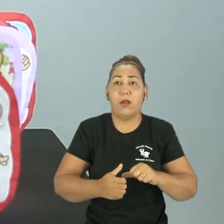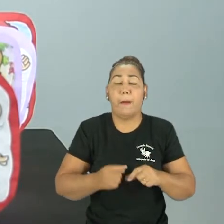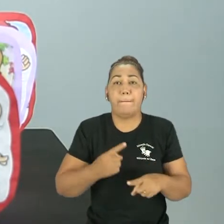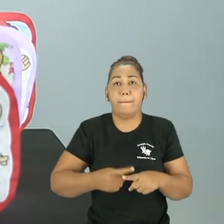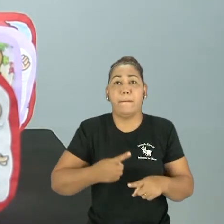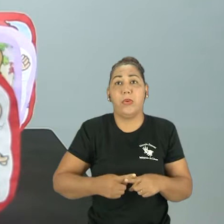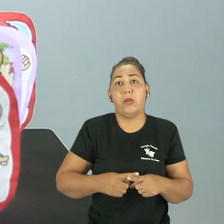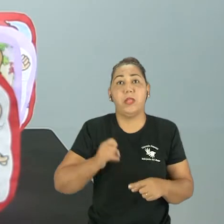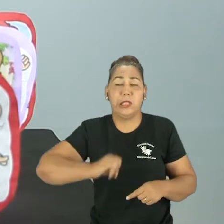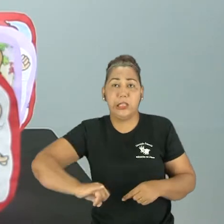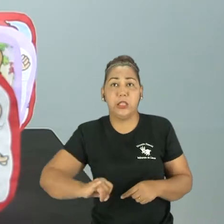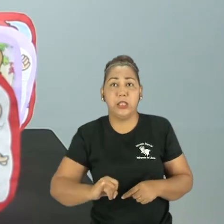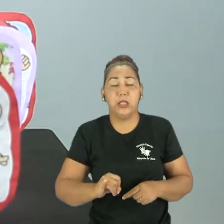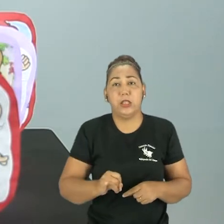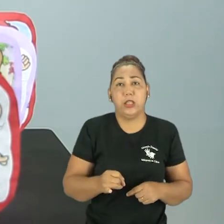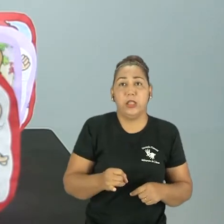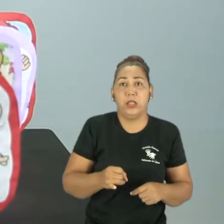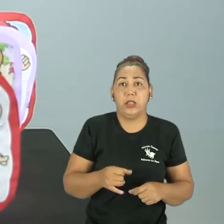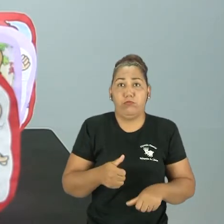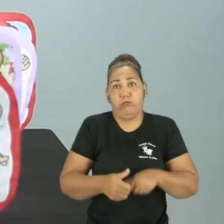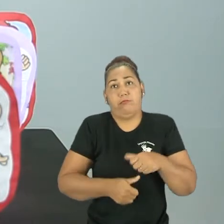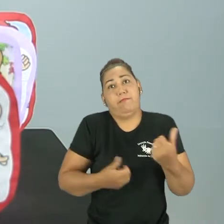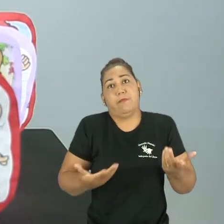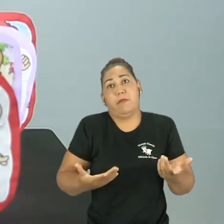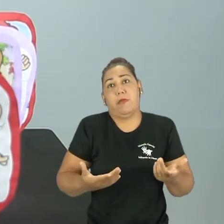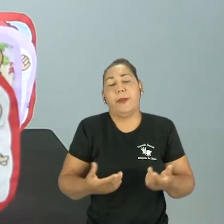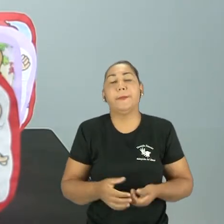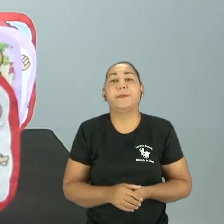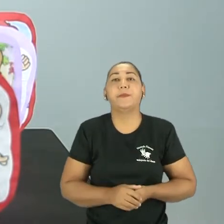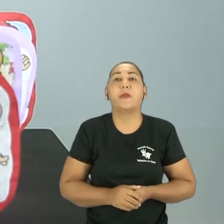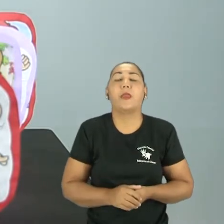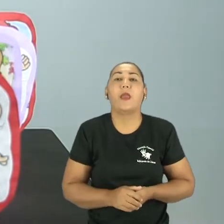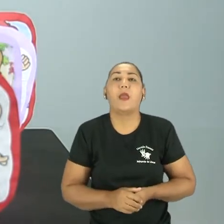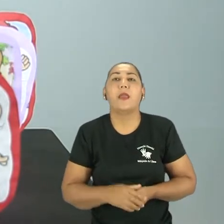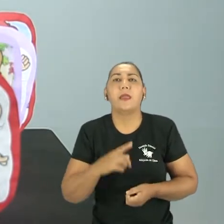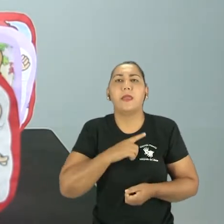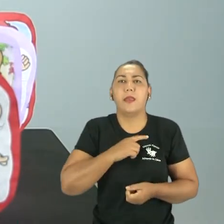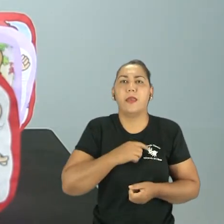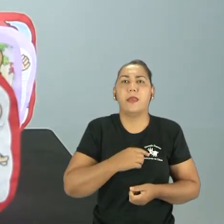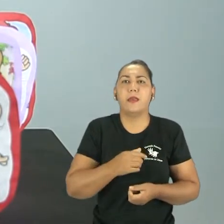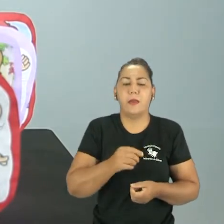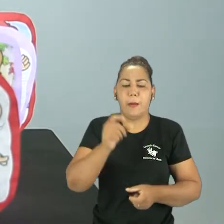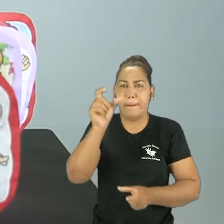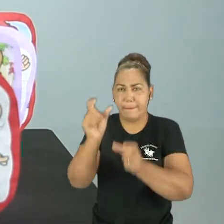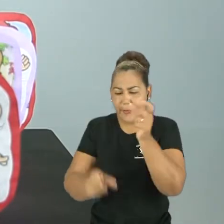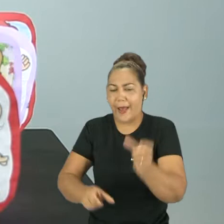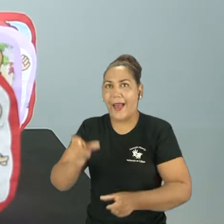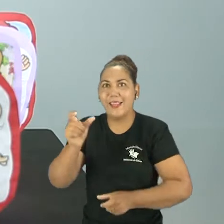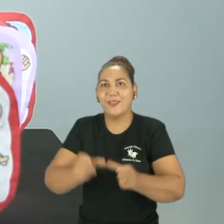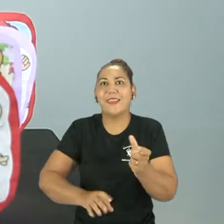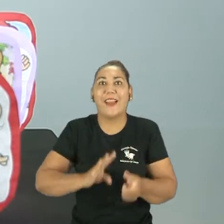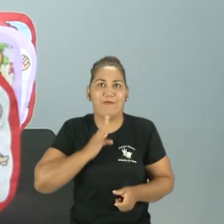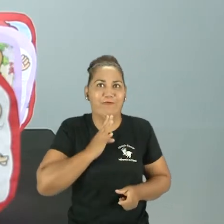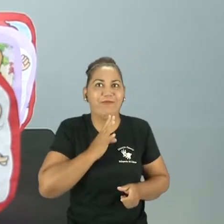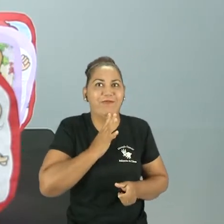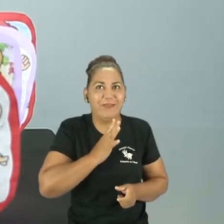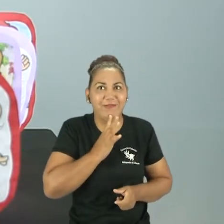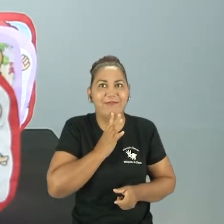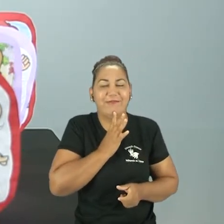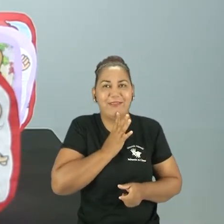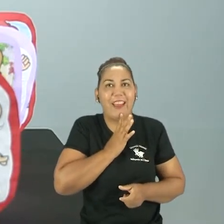história em quadrinhos, onde tem personagens, alguns personagens, né, bastante